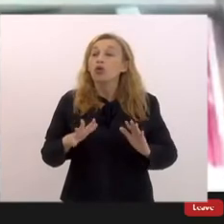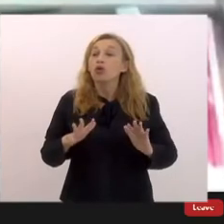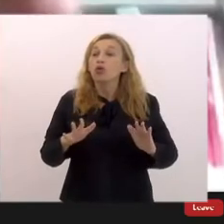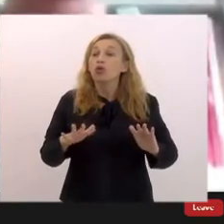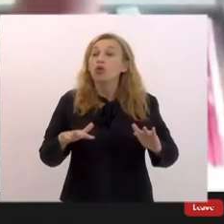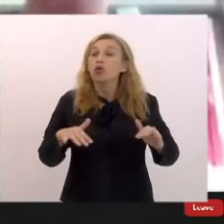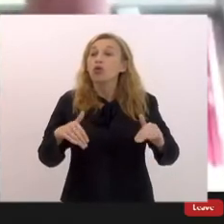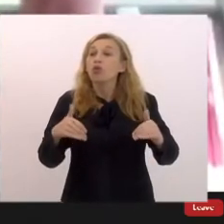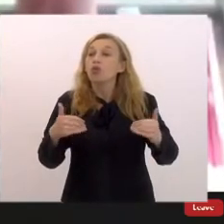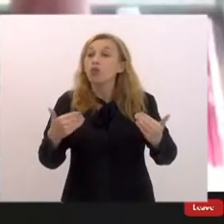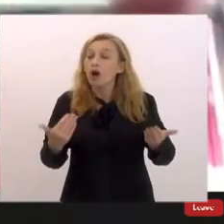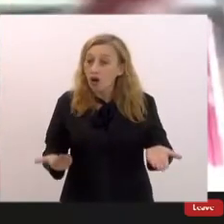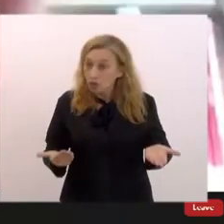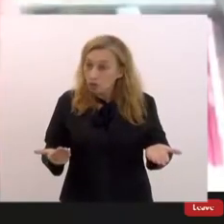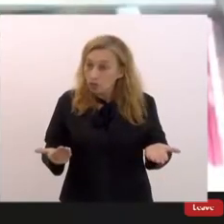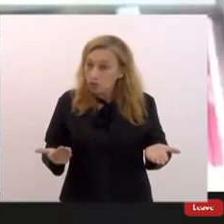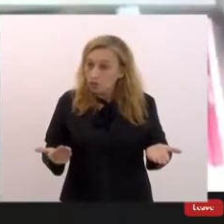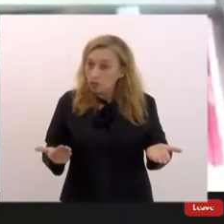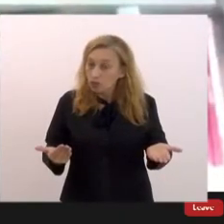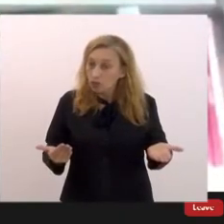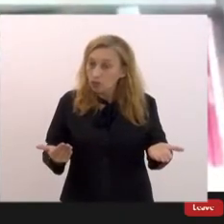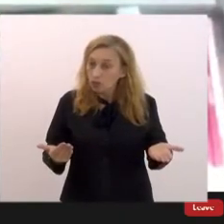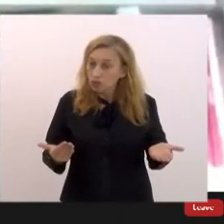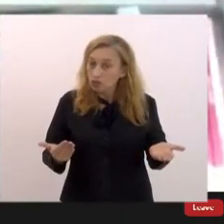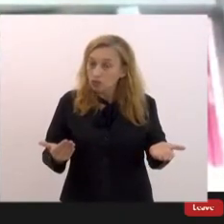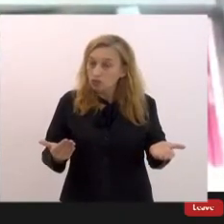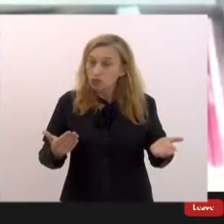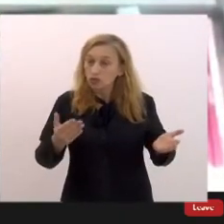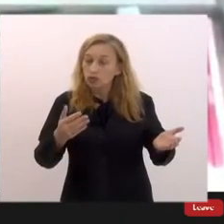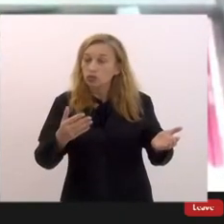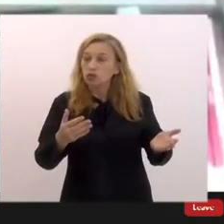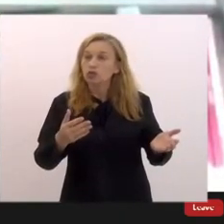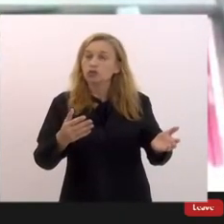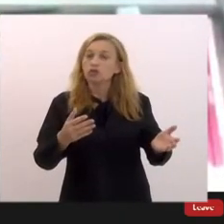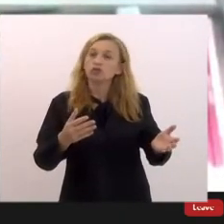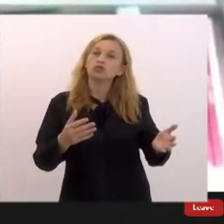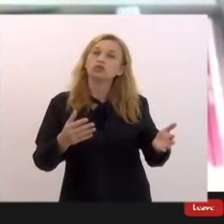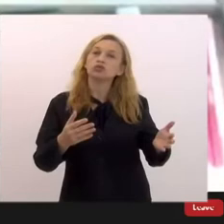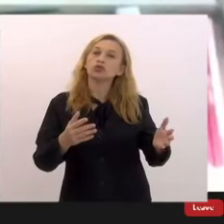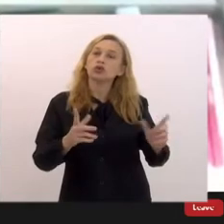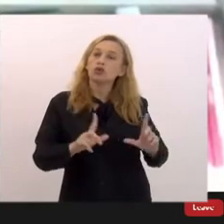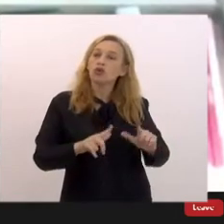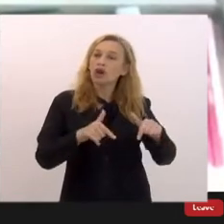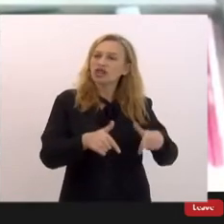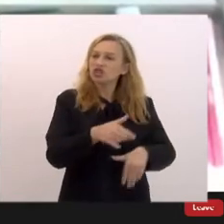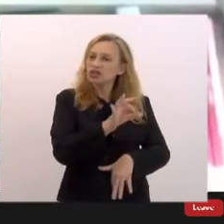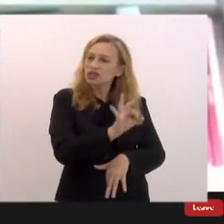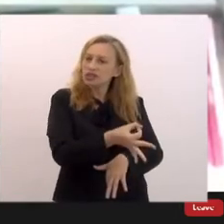acompanhamento do que está sendo realizado nas escolas,